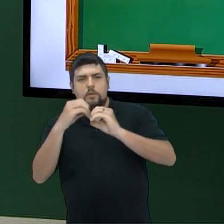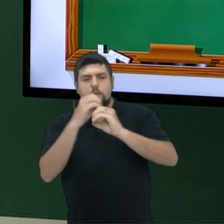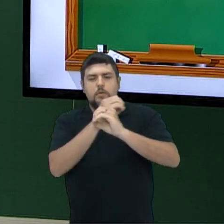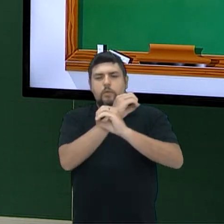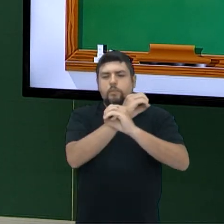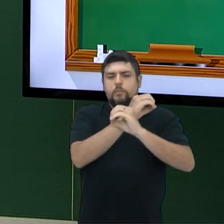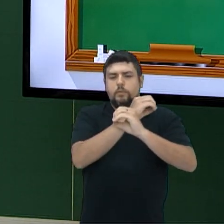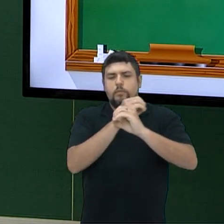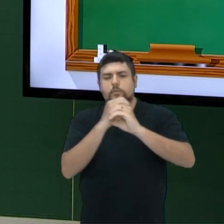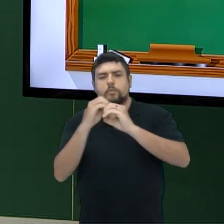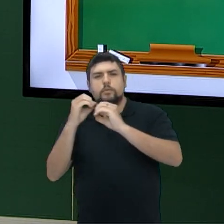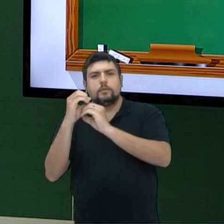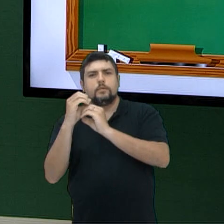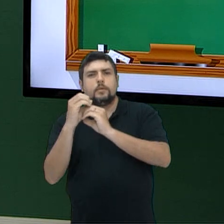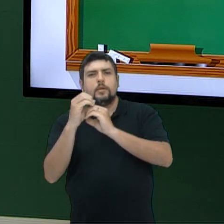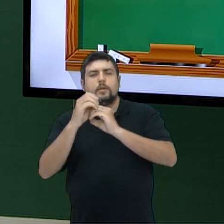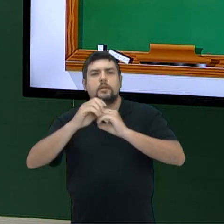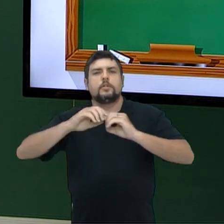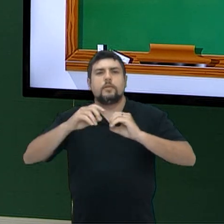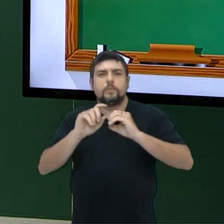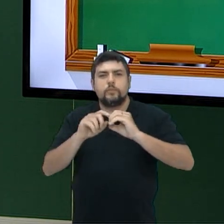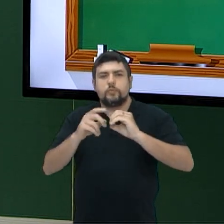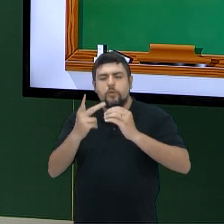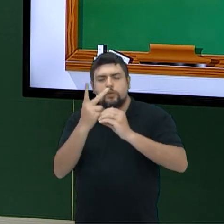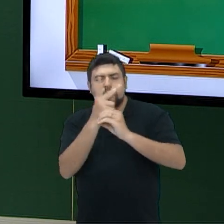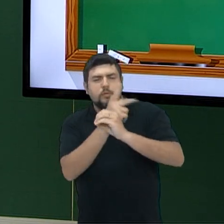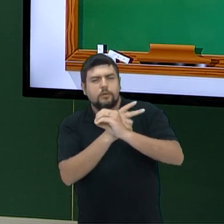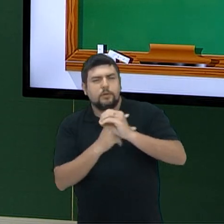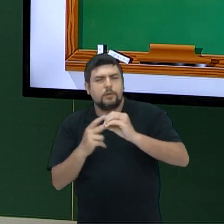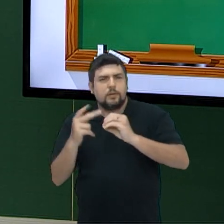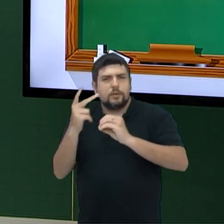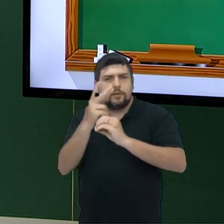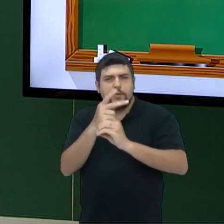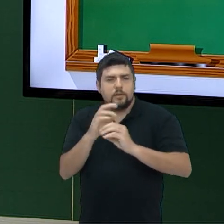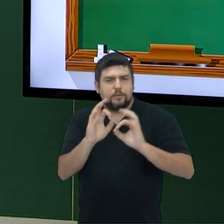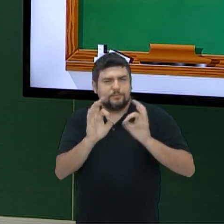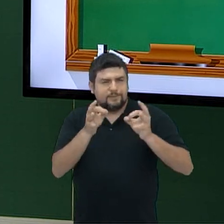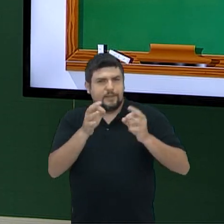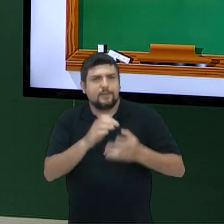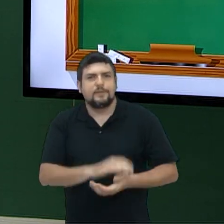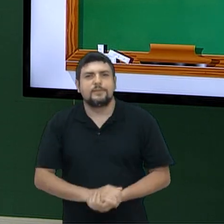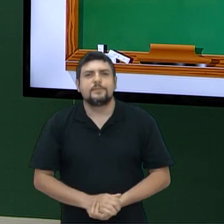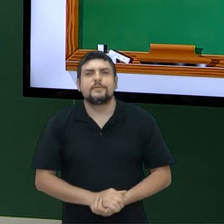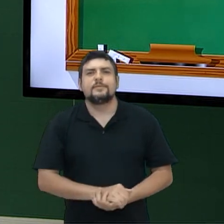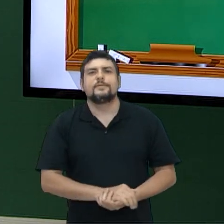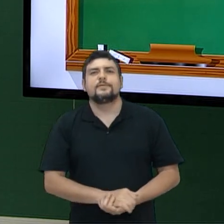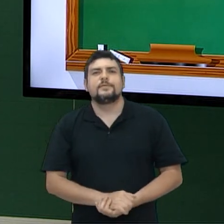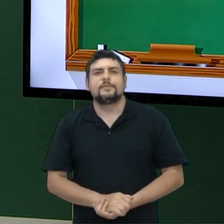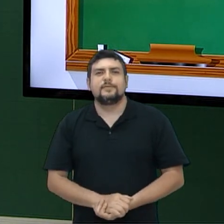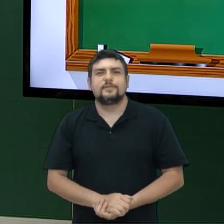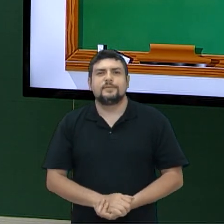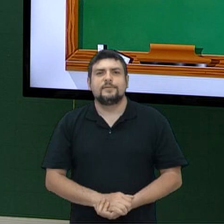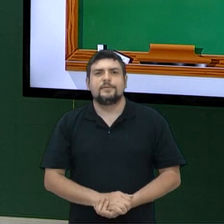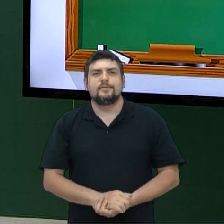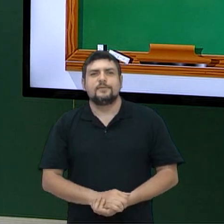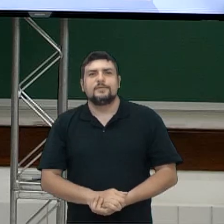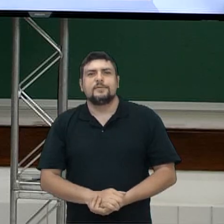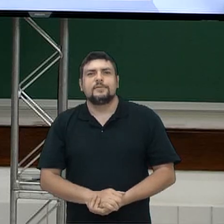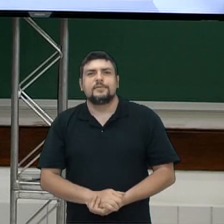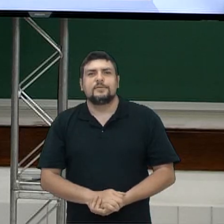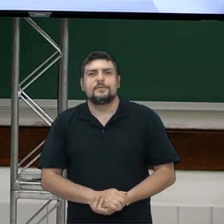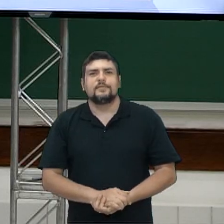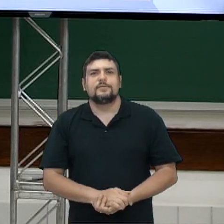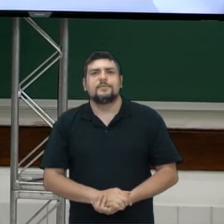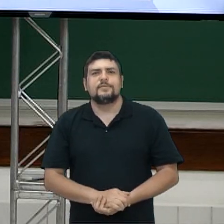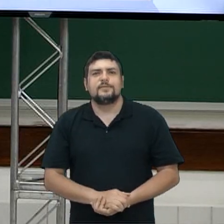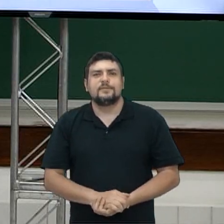um átomo de oxigênio representado pela bolinha branca. Certo, pessoal? É, eu sou o Maker. É, mentira, né? Nossa